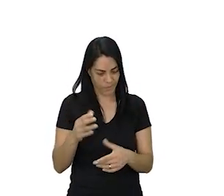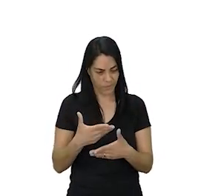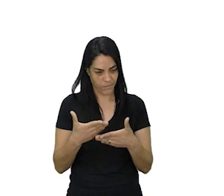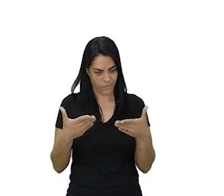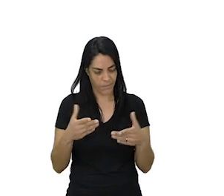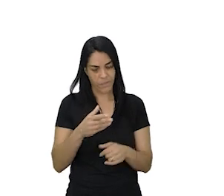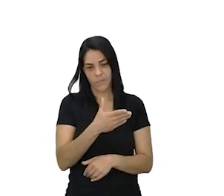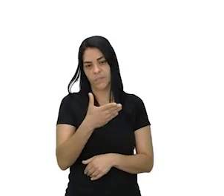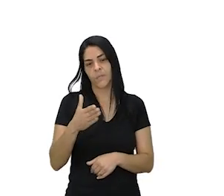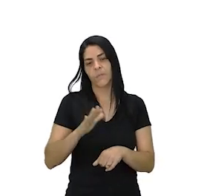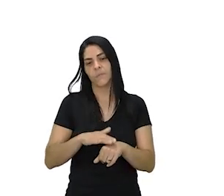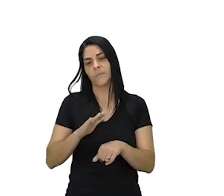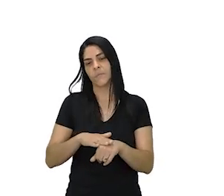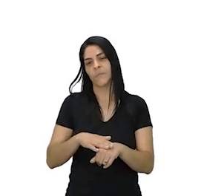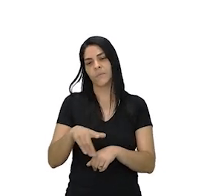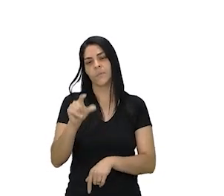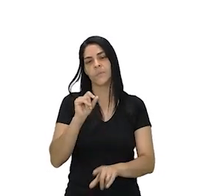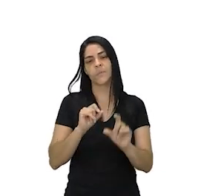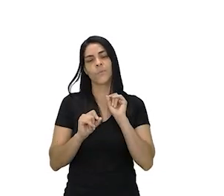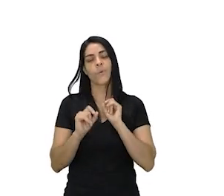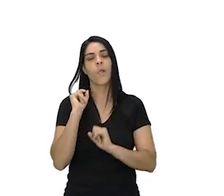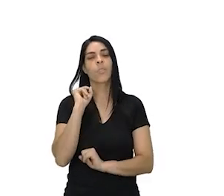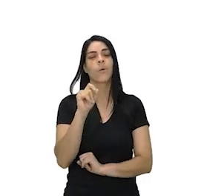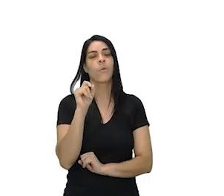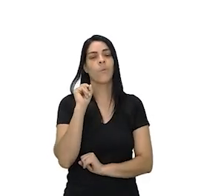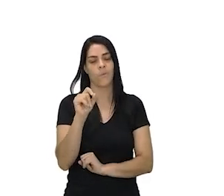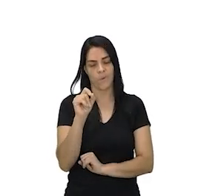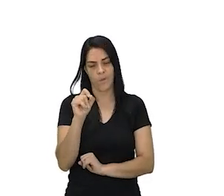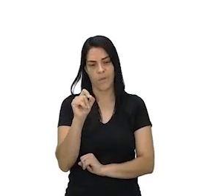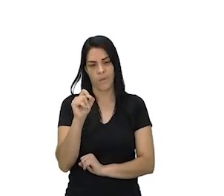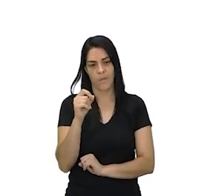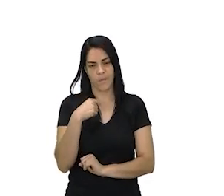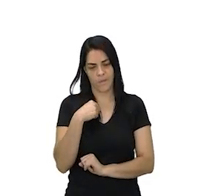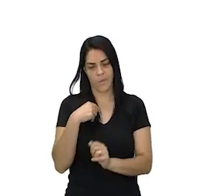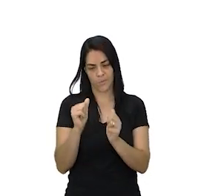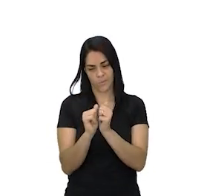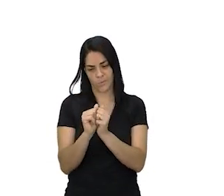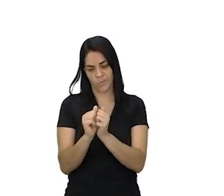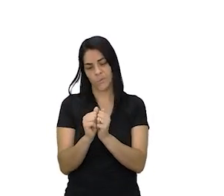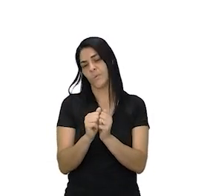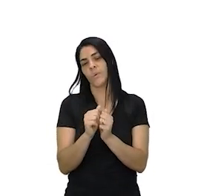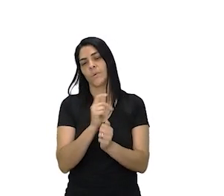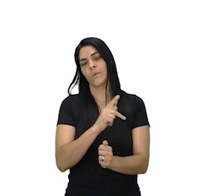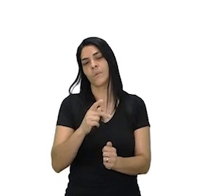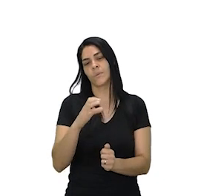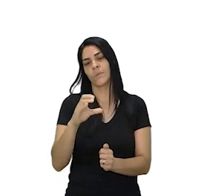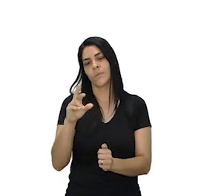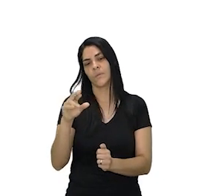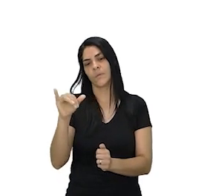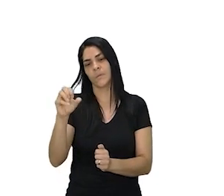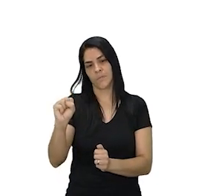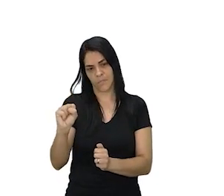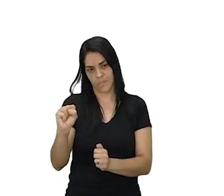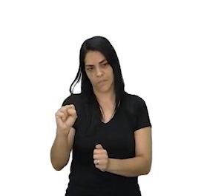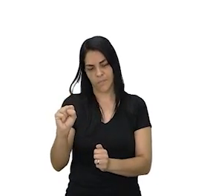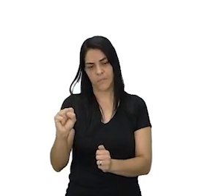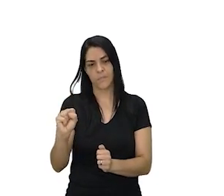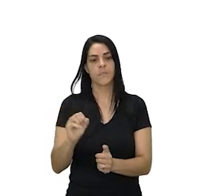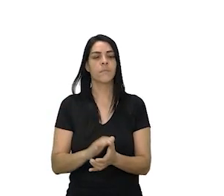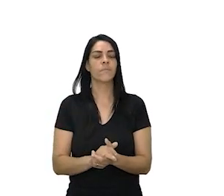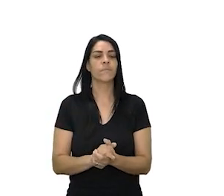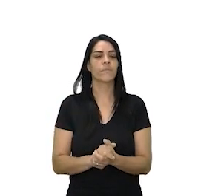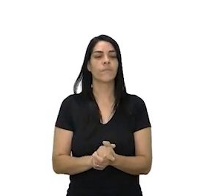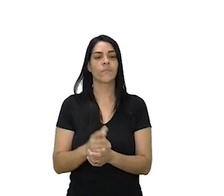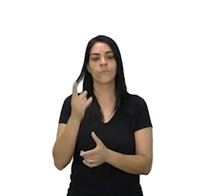algumas escolhas, né? A escolha que eu e a Cris fizemos, elas estão pautadas em cima de um mapa, né?